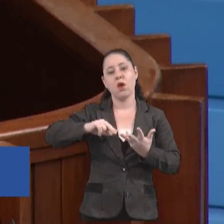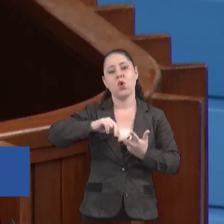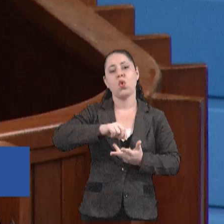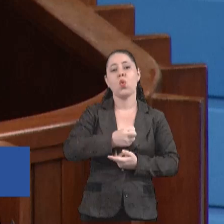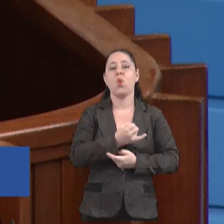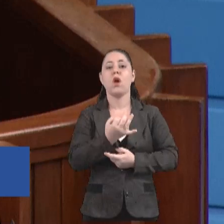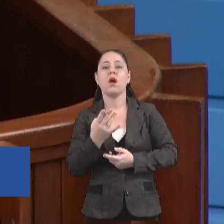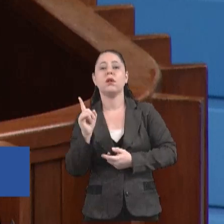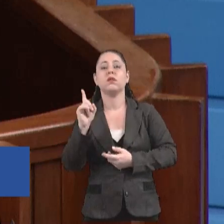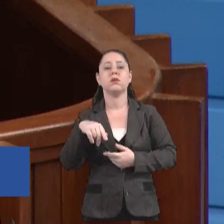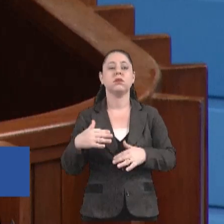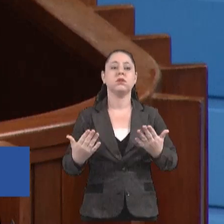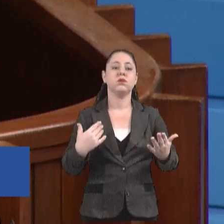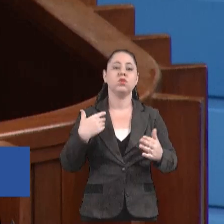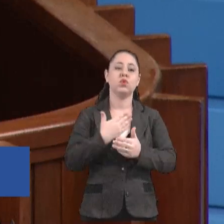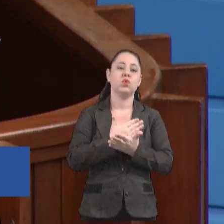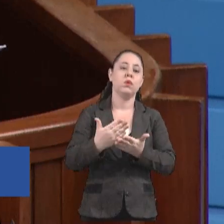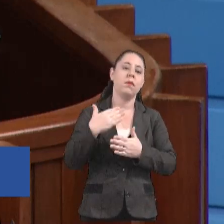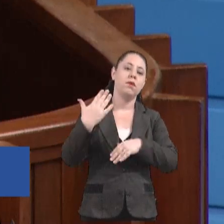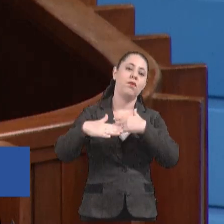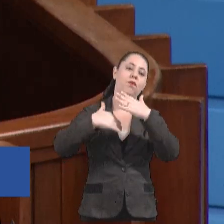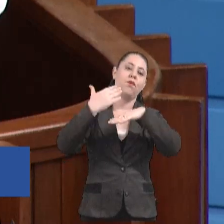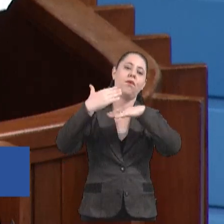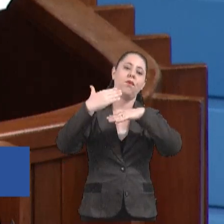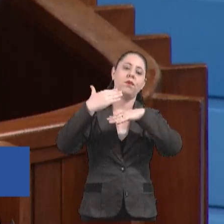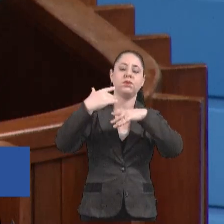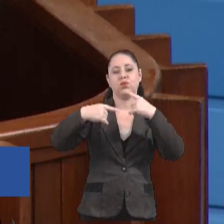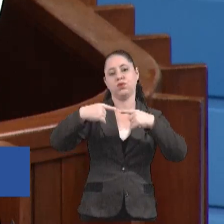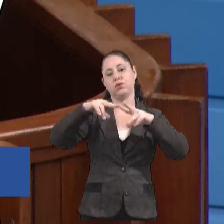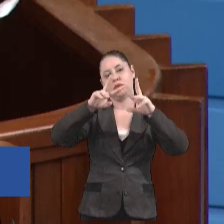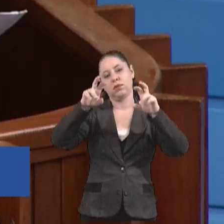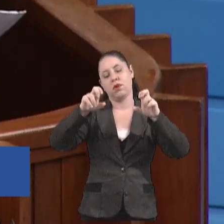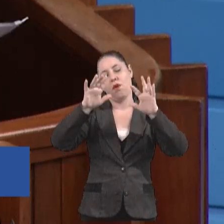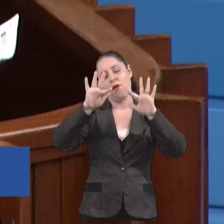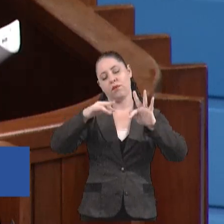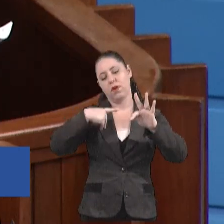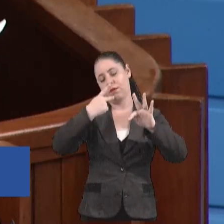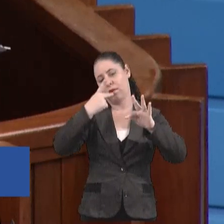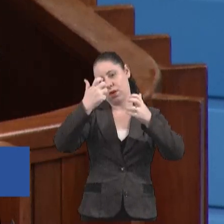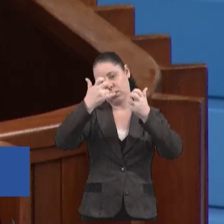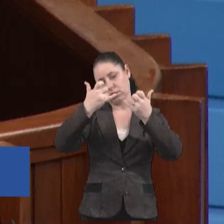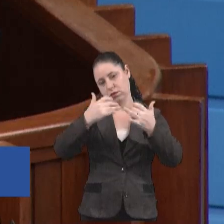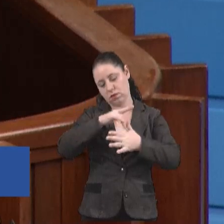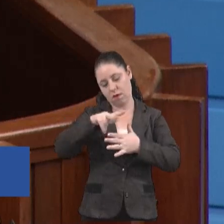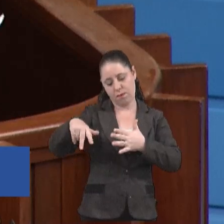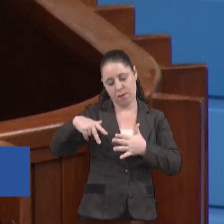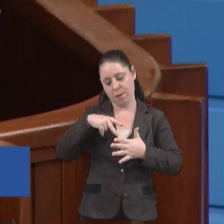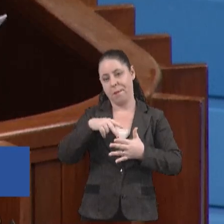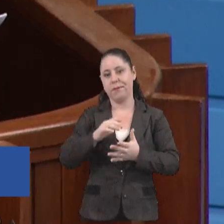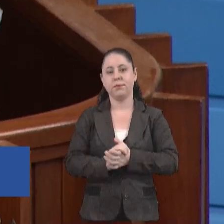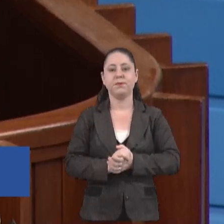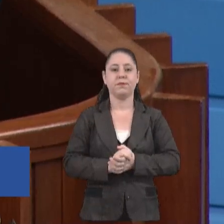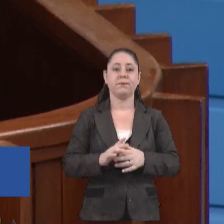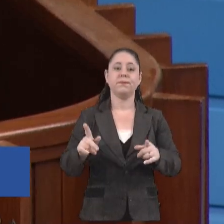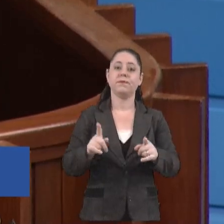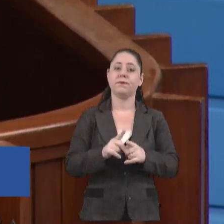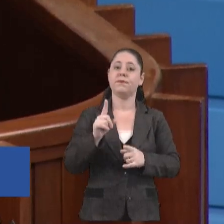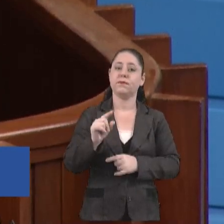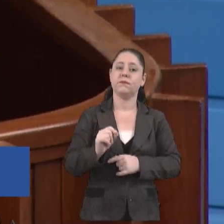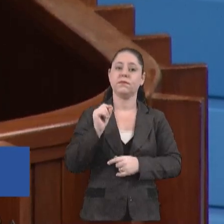de violência, para a gente começar a avançar nesse debate. Então, encerro aqui essa fala, dizendo